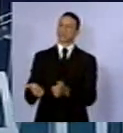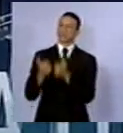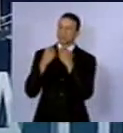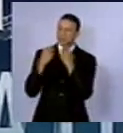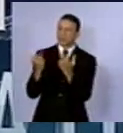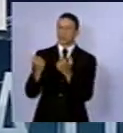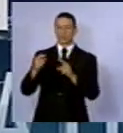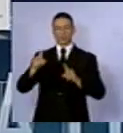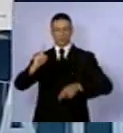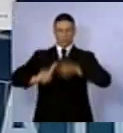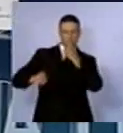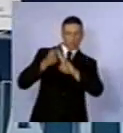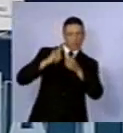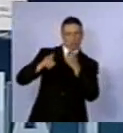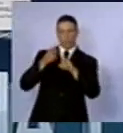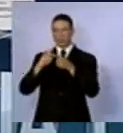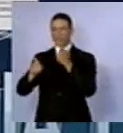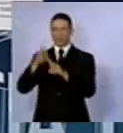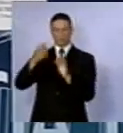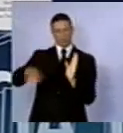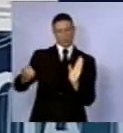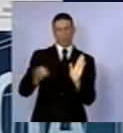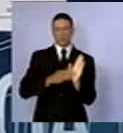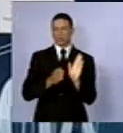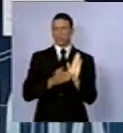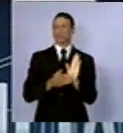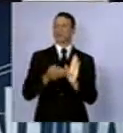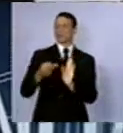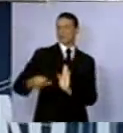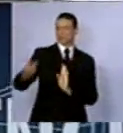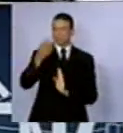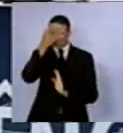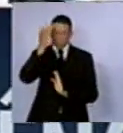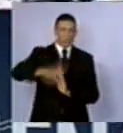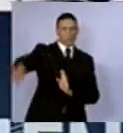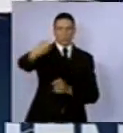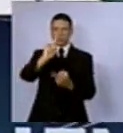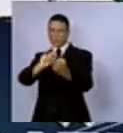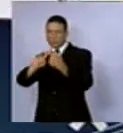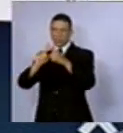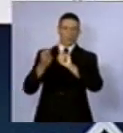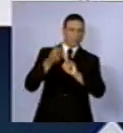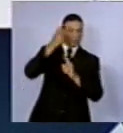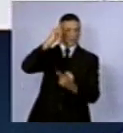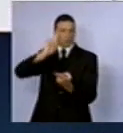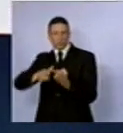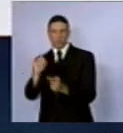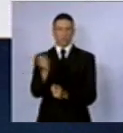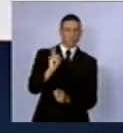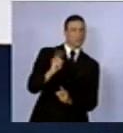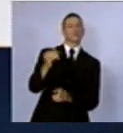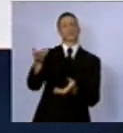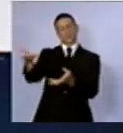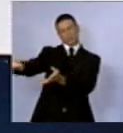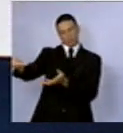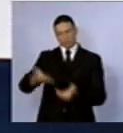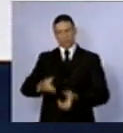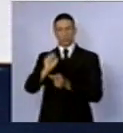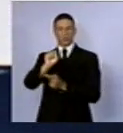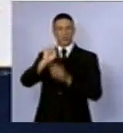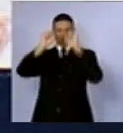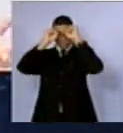questões em que são reconhecidas de repercussão geral são trazidas para discussão a